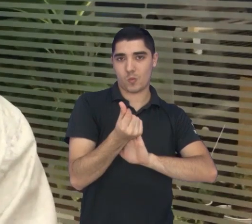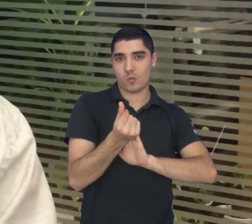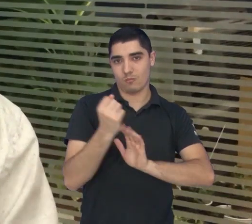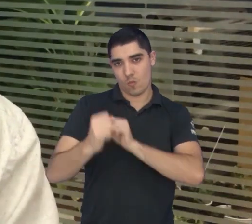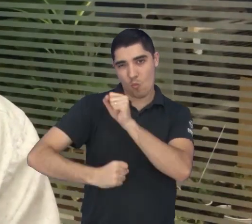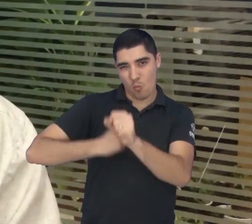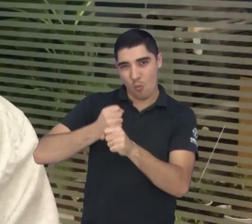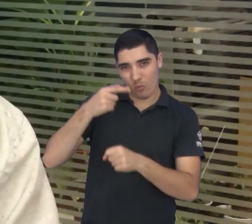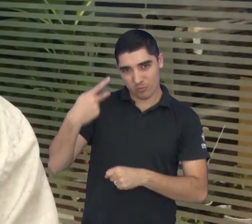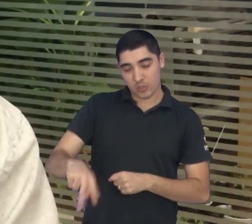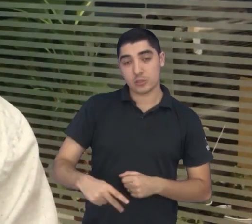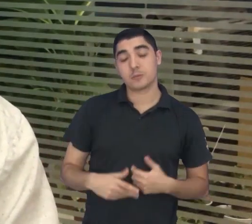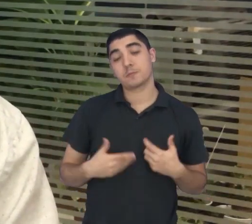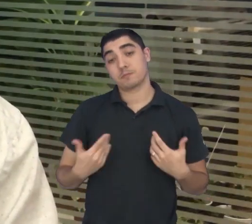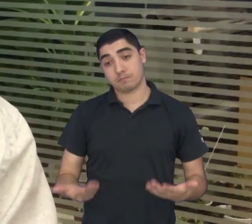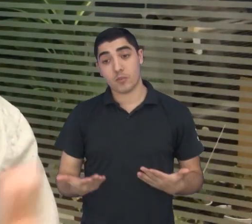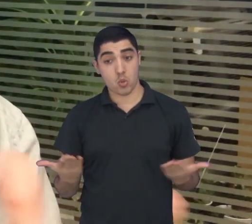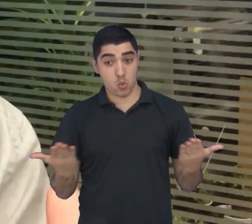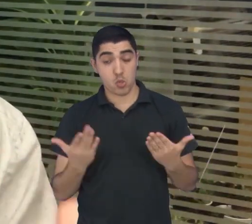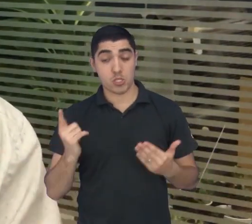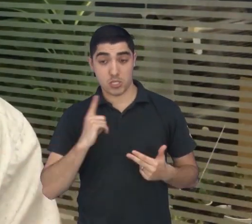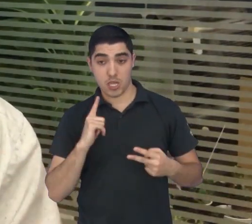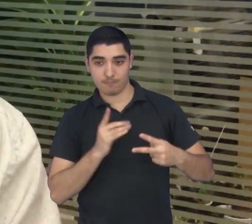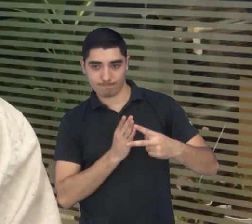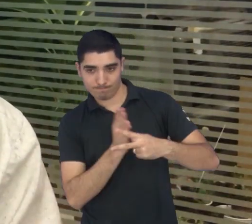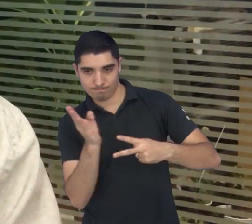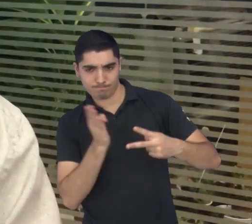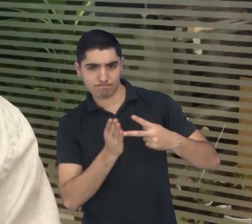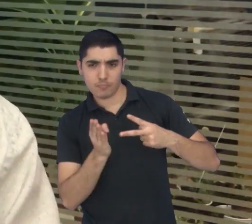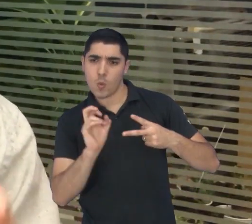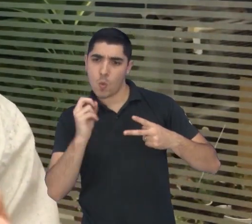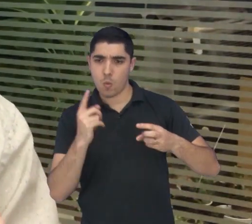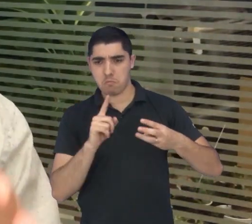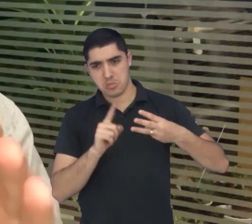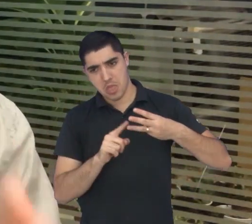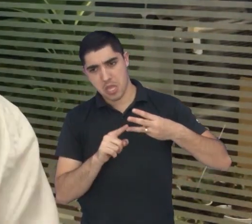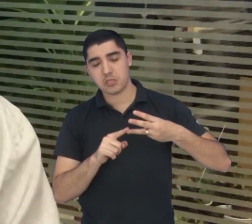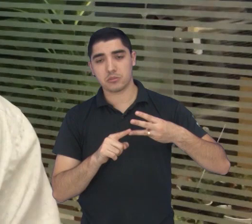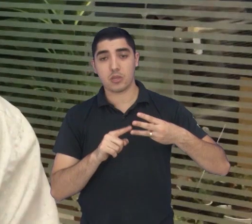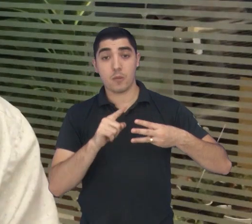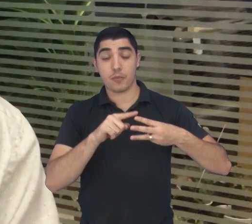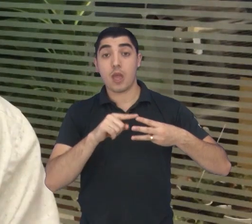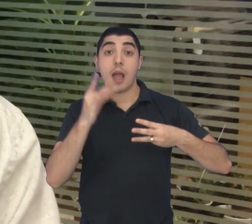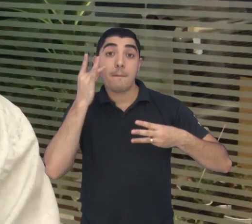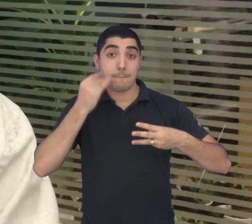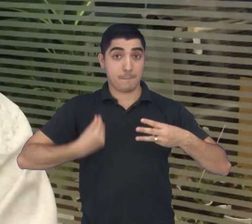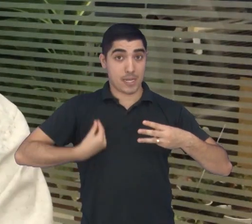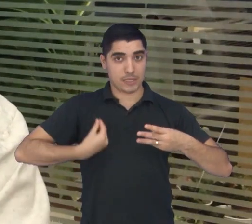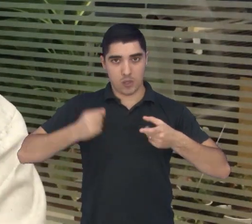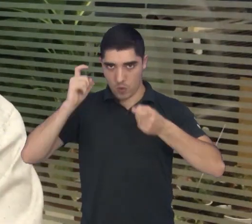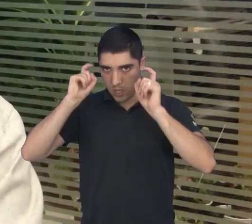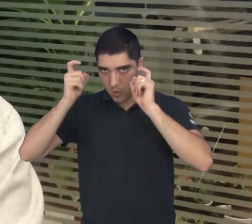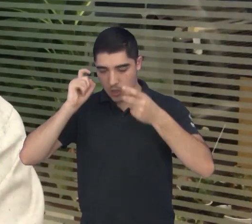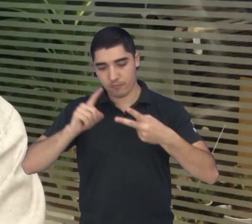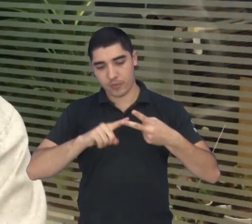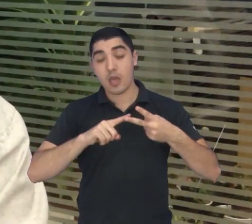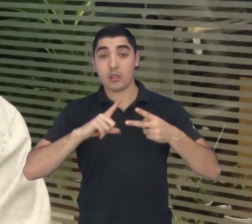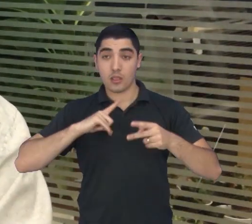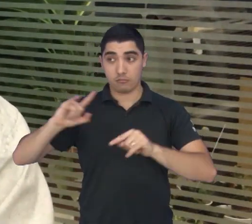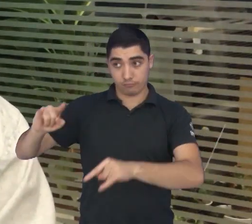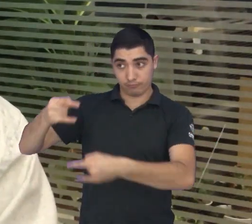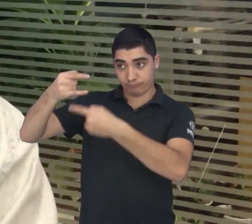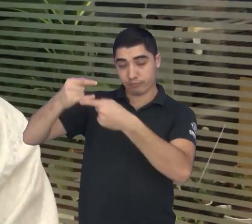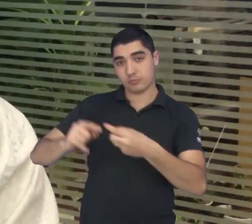duas modalidades praticamente, né? Ou vamos dizer três, seriam a assembleia presencial, a assembleia virtual